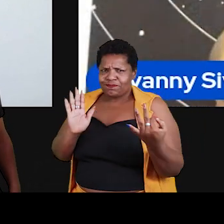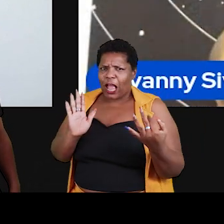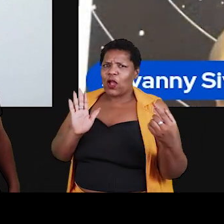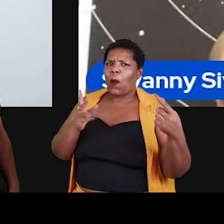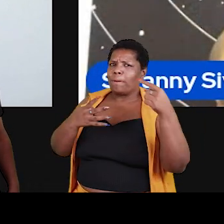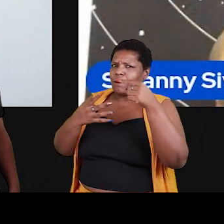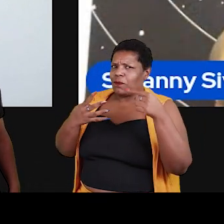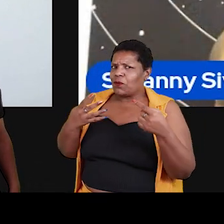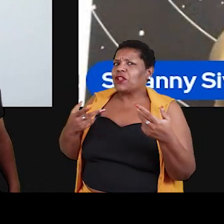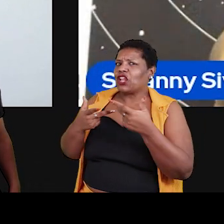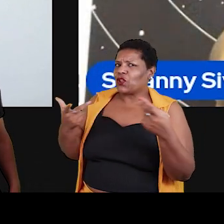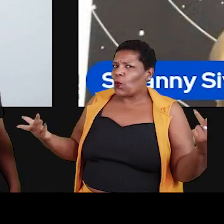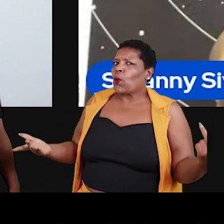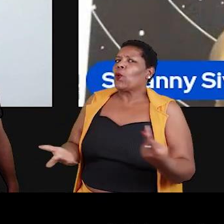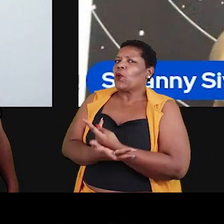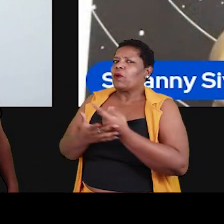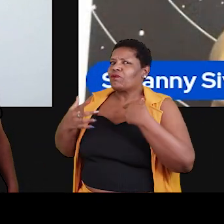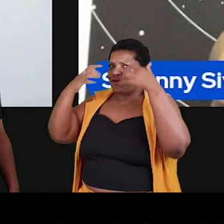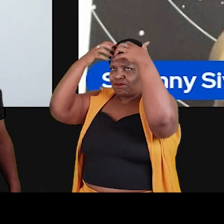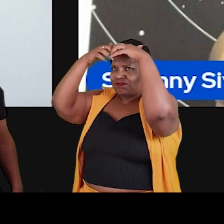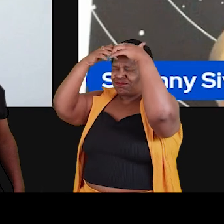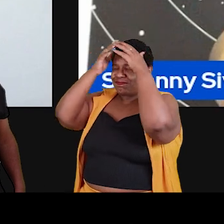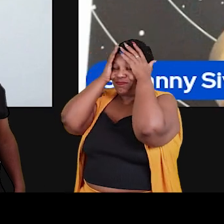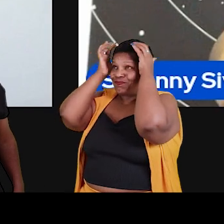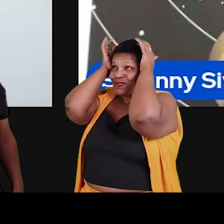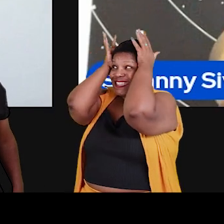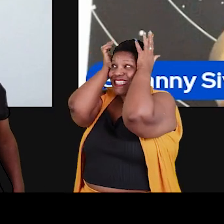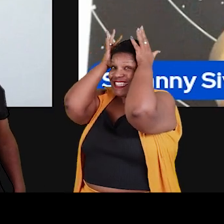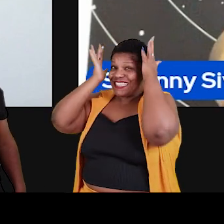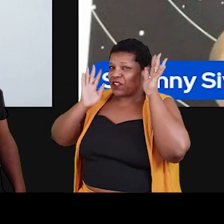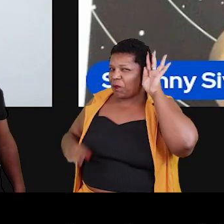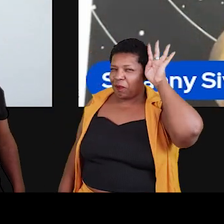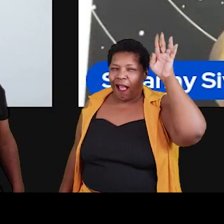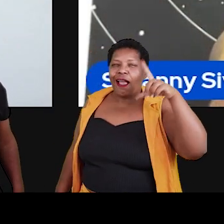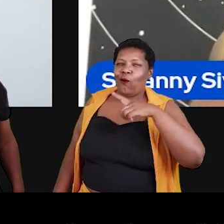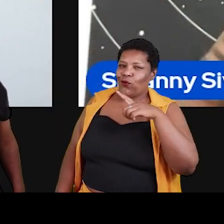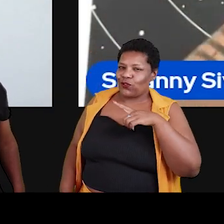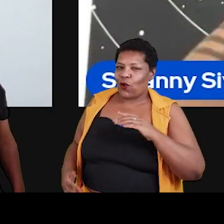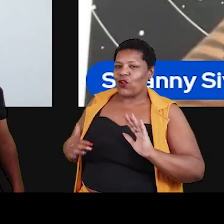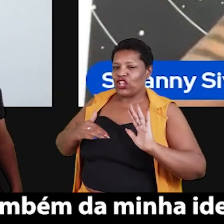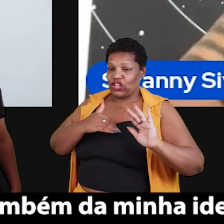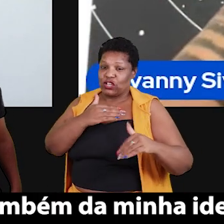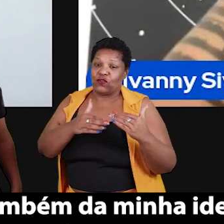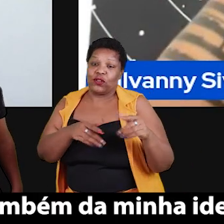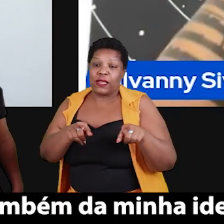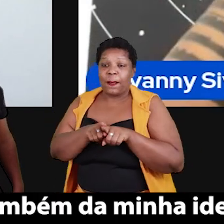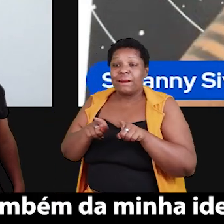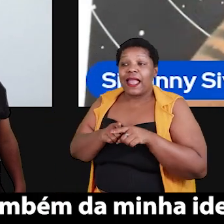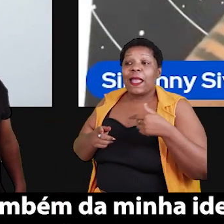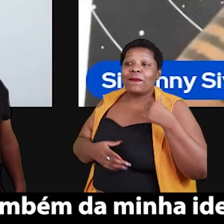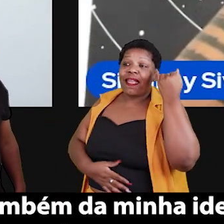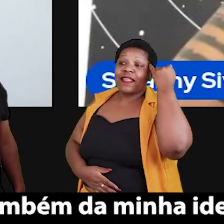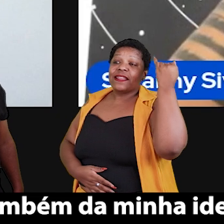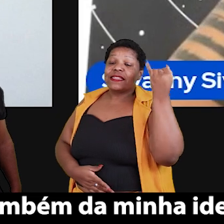vindo. A cabeça aqui está fritando. Eu estou desenvolvendo também, muito da minha